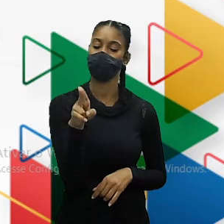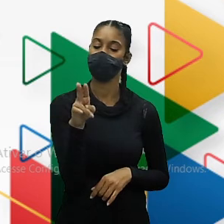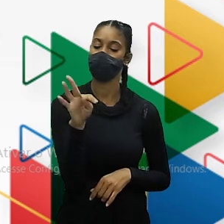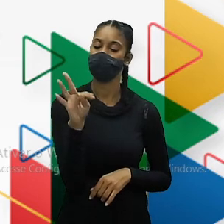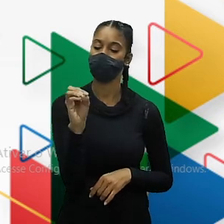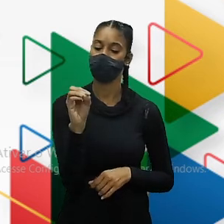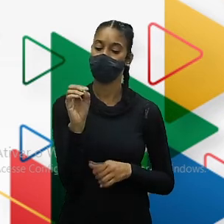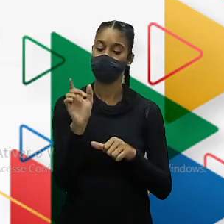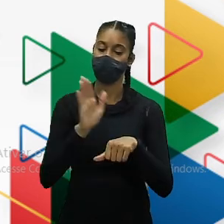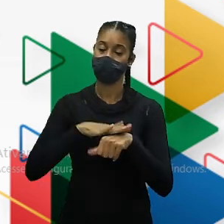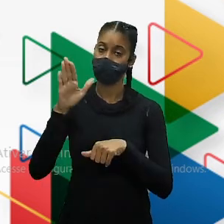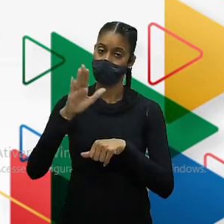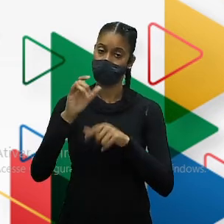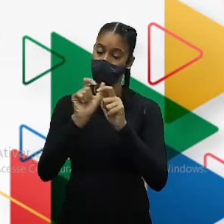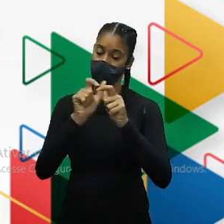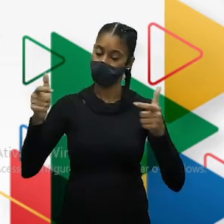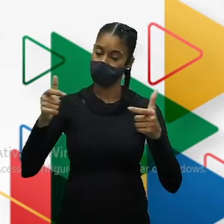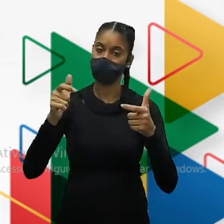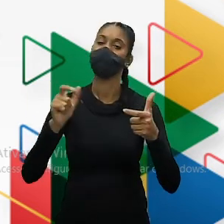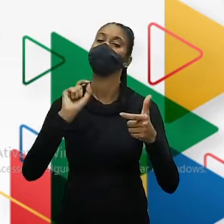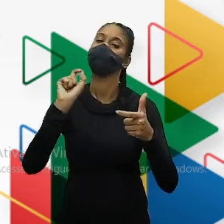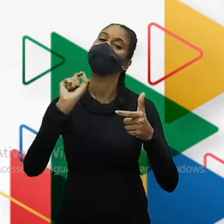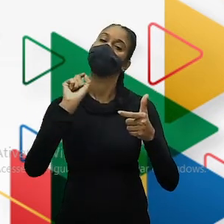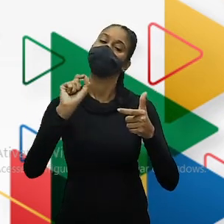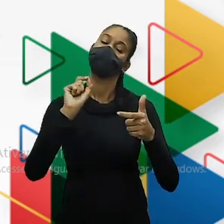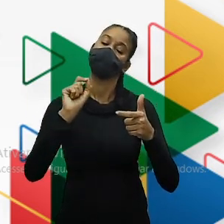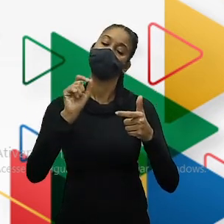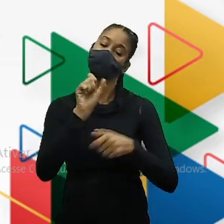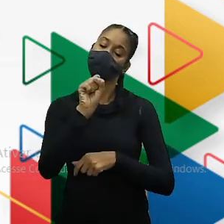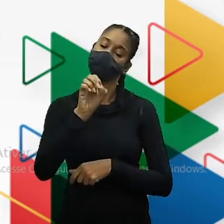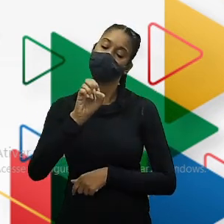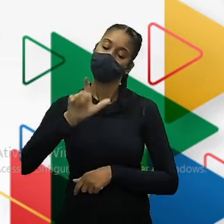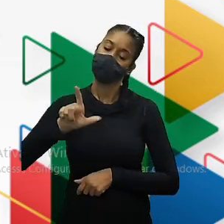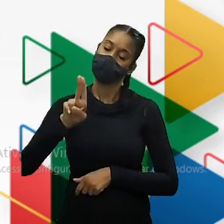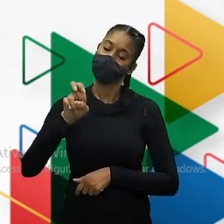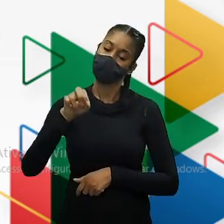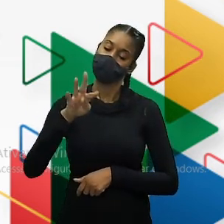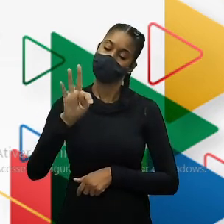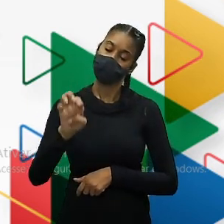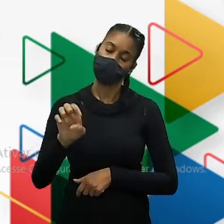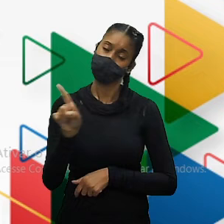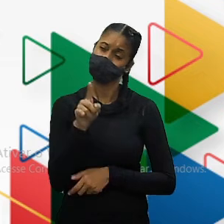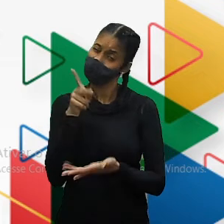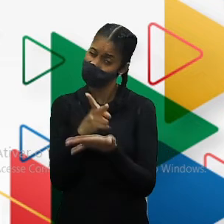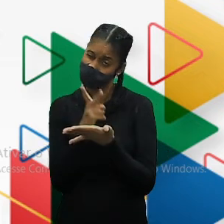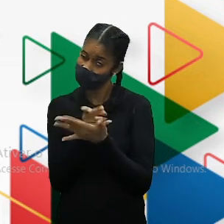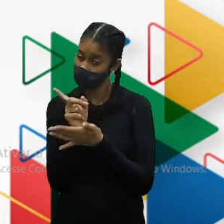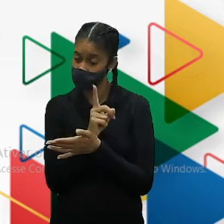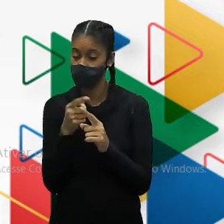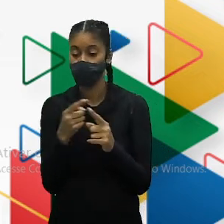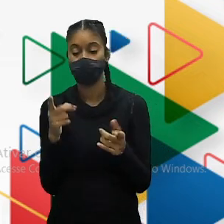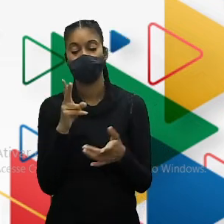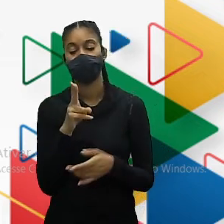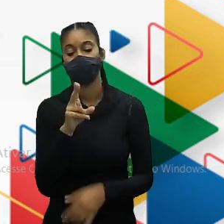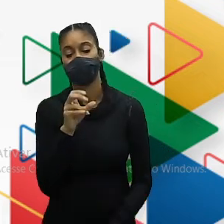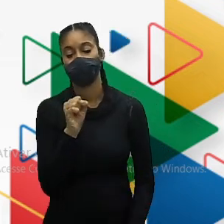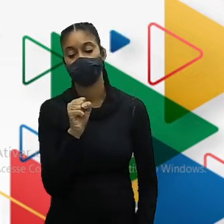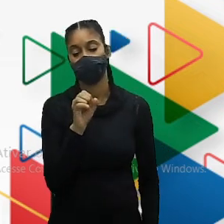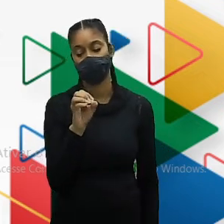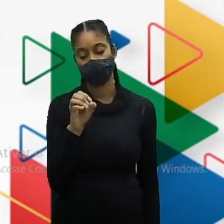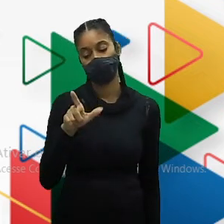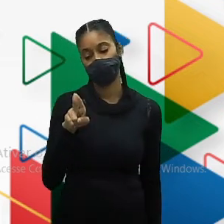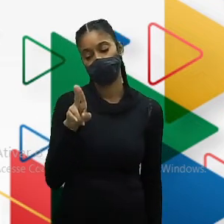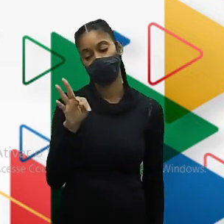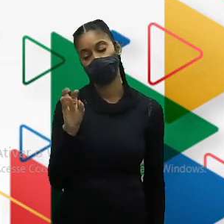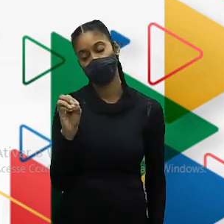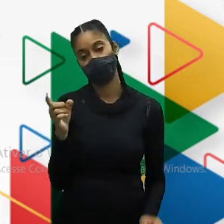que o solvente. Nem sempre isso é verdade, tá? Mas o soluto não consegue passar sozinho, ele está sempre rodeado de